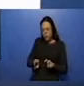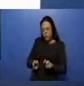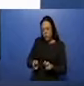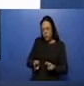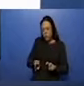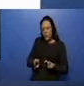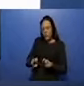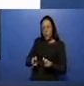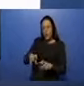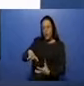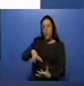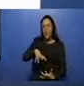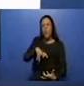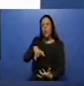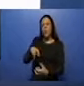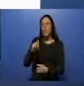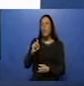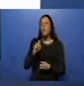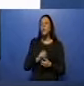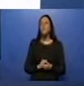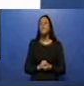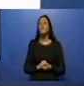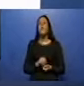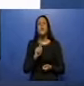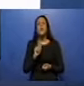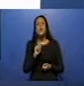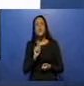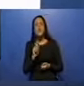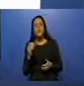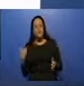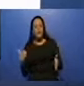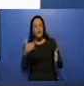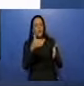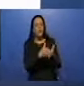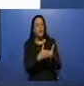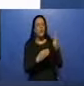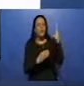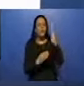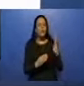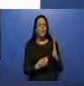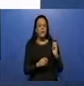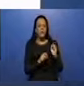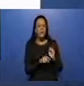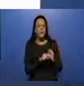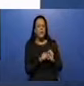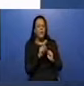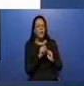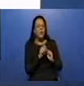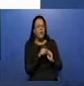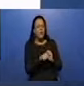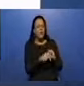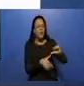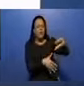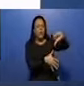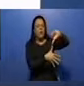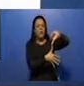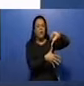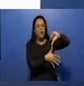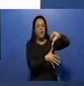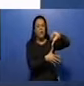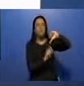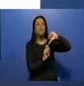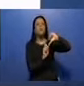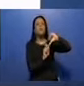quando... Quem chegou ao Brasil? E quem estava aqui ao Brasil? Quem estava na América? Quem chegou à